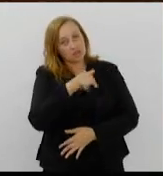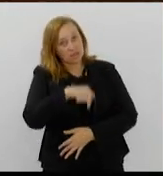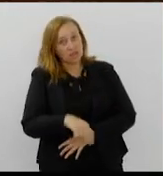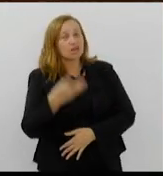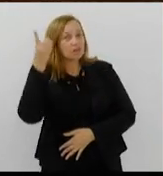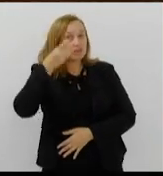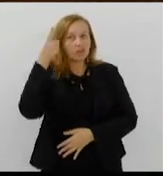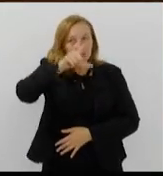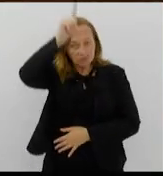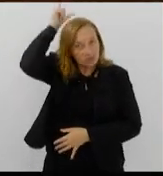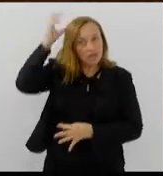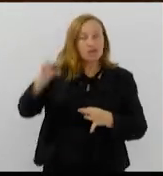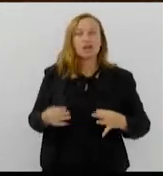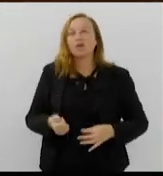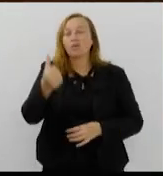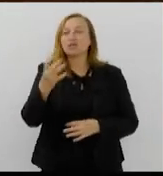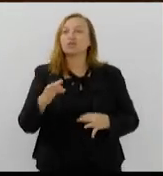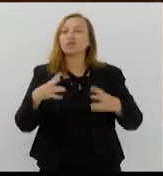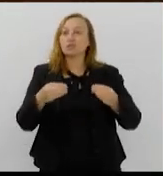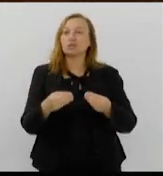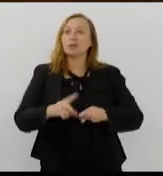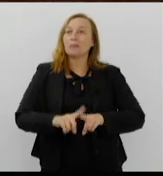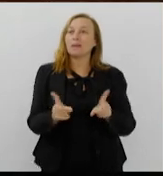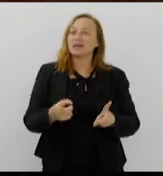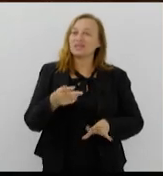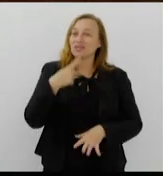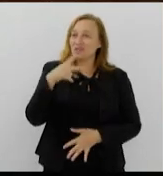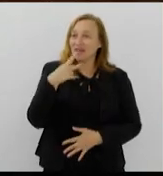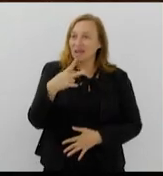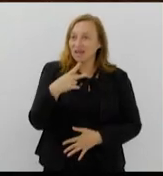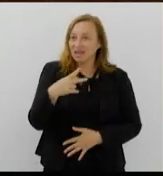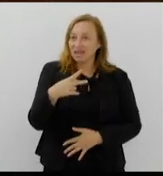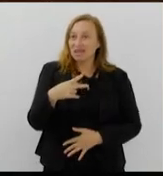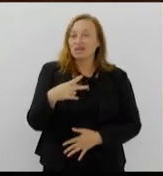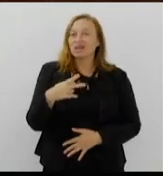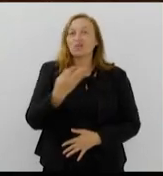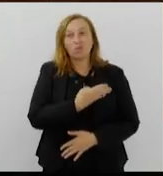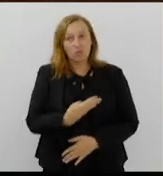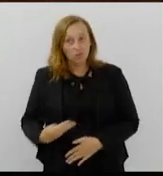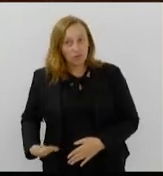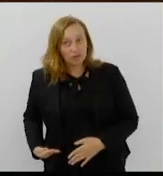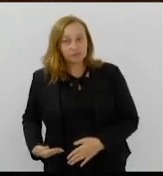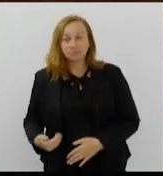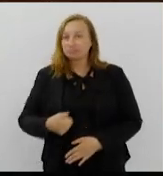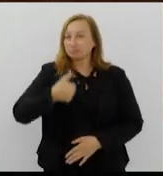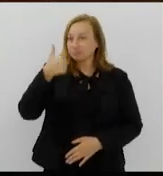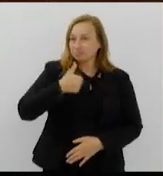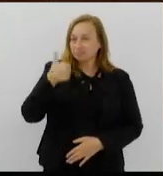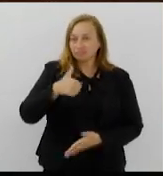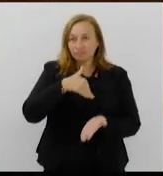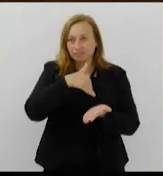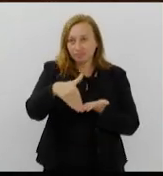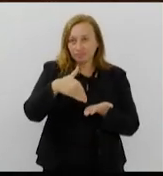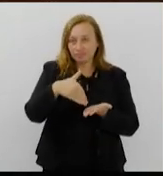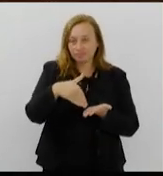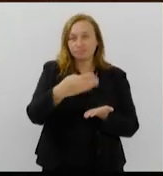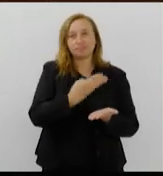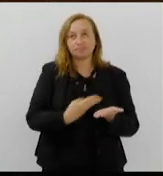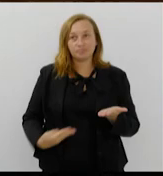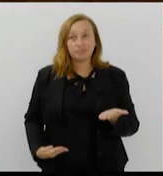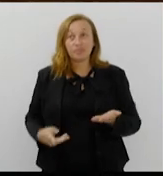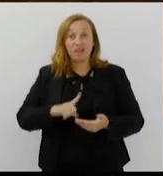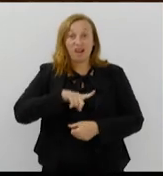Paulo tem quase todos, né? Mas eu falei com Vossa Excelência, falei com o governo. Primeiro com uma secretaria de governo que estava